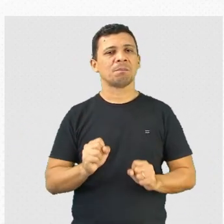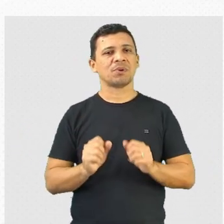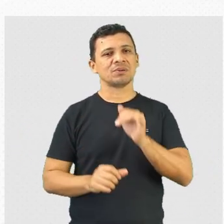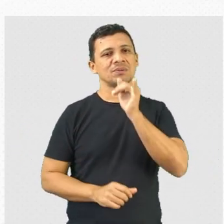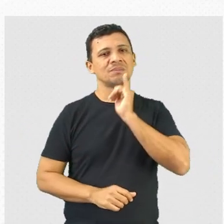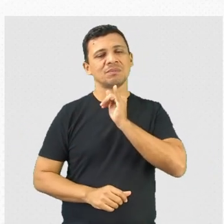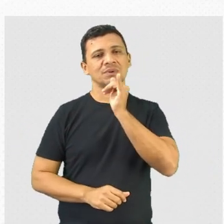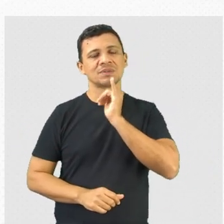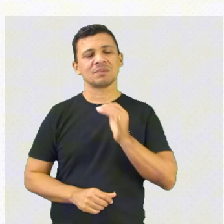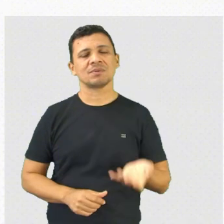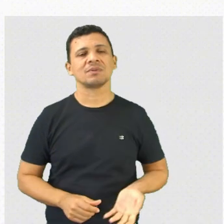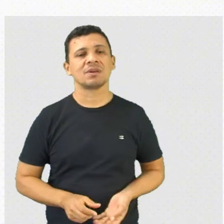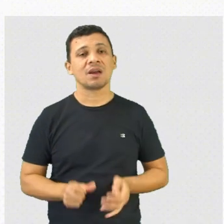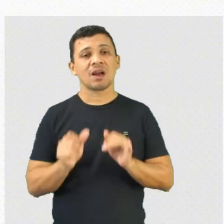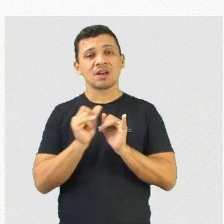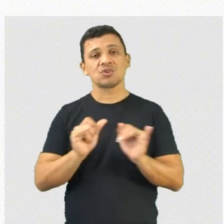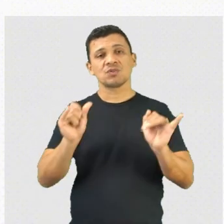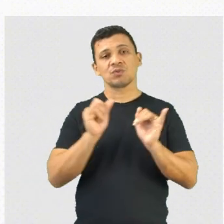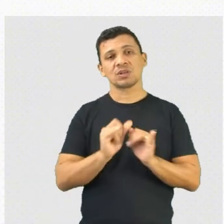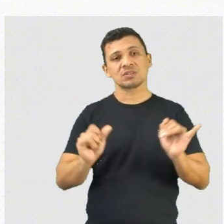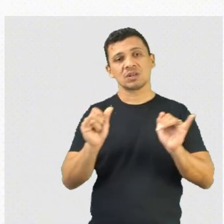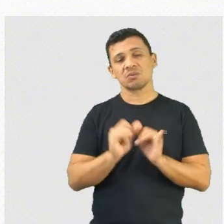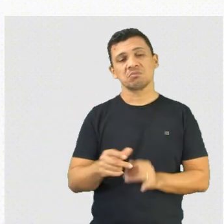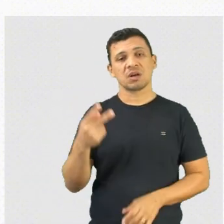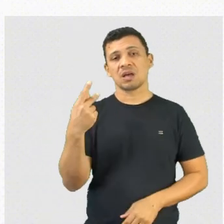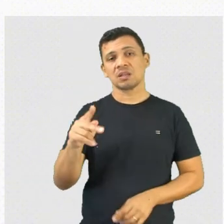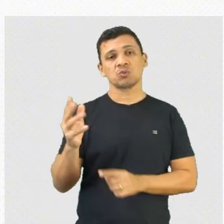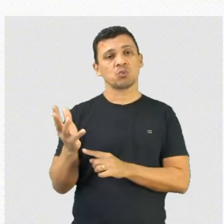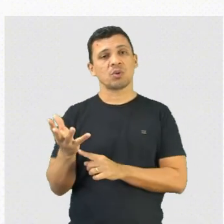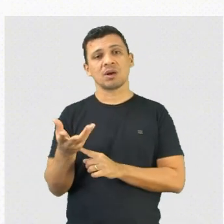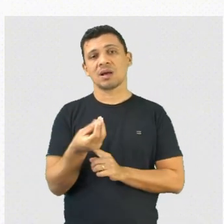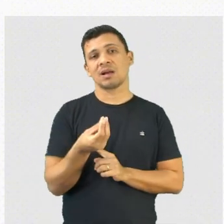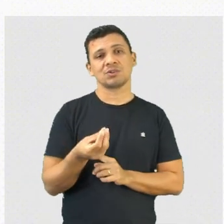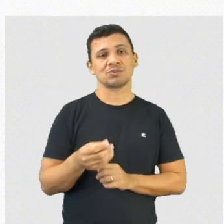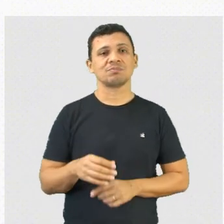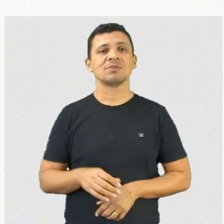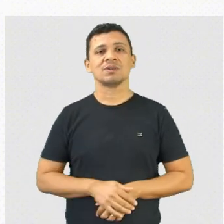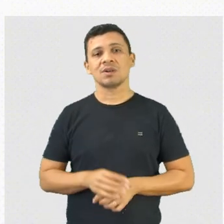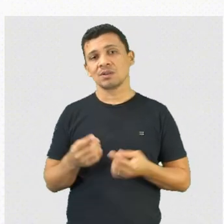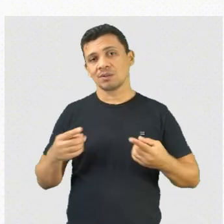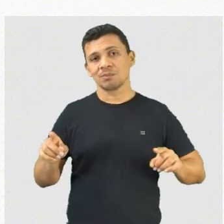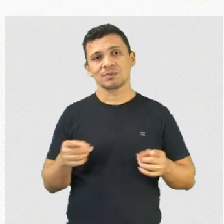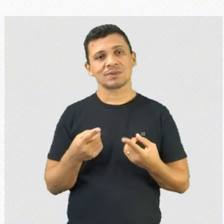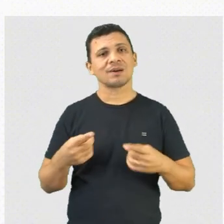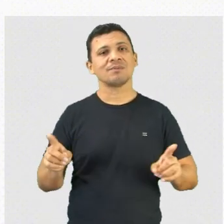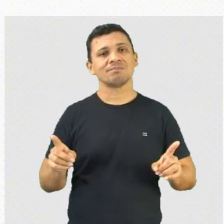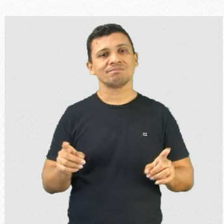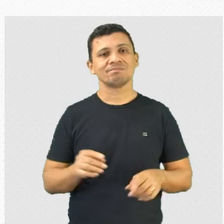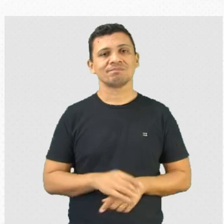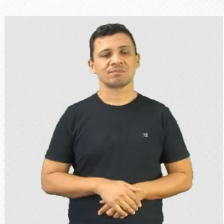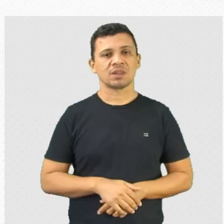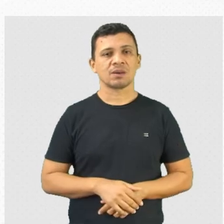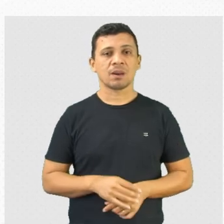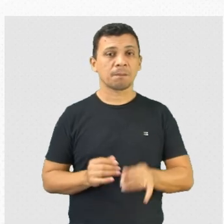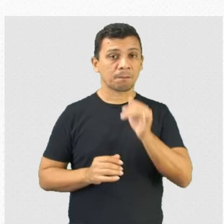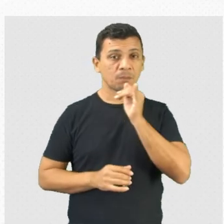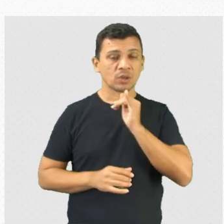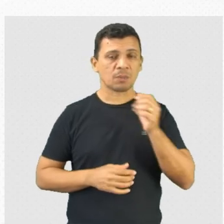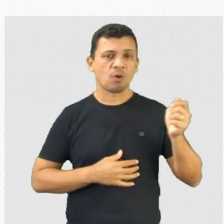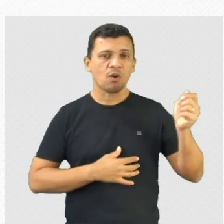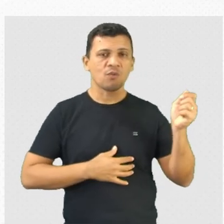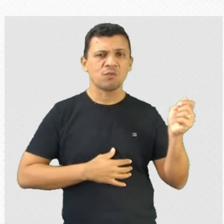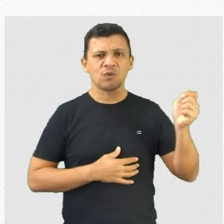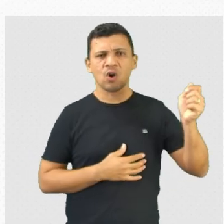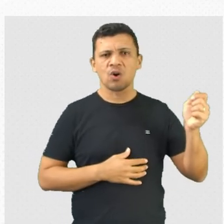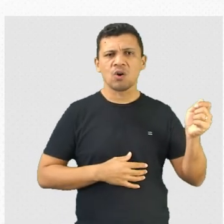exemplo, a divulgação da tua imagem, a divulgação da tua arte, a divulgação de um gênero musical. Então, o forró, por exemplo, por que ele